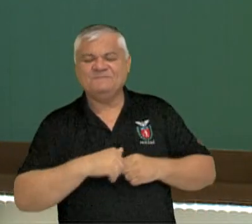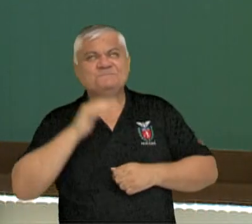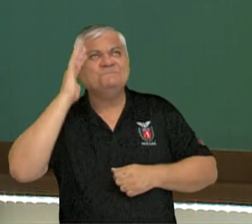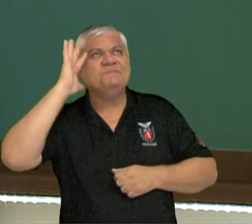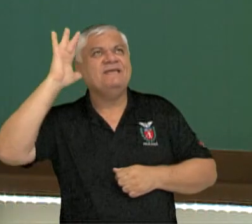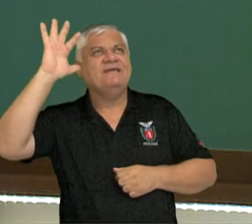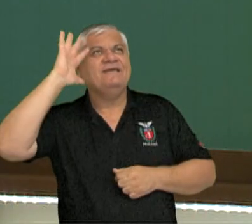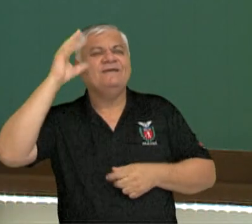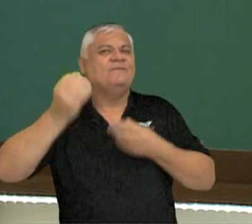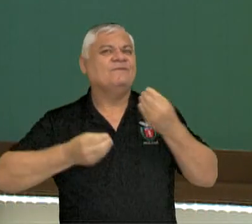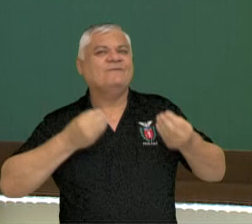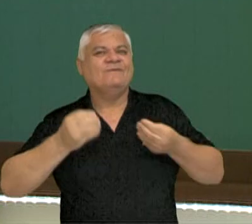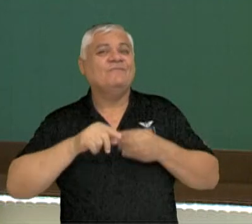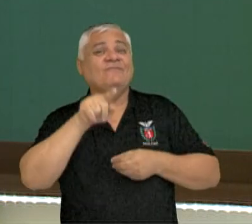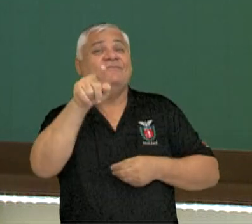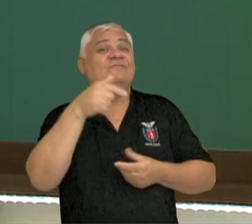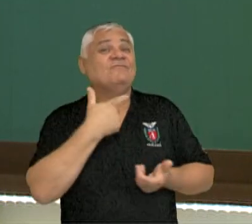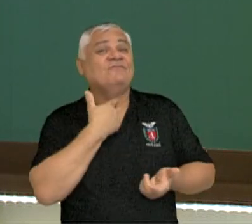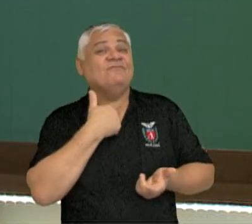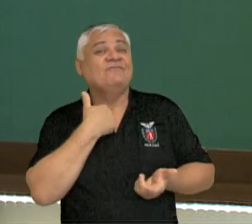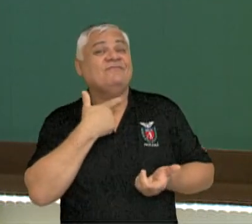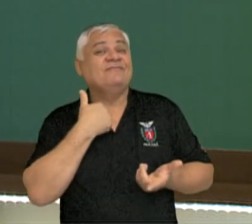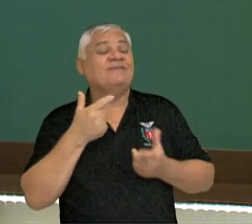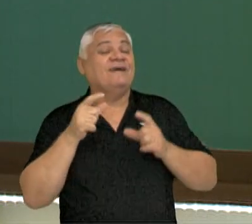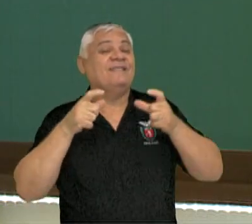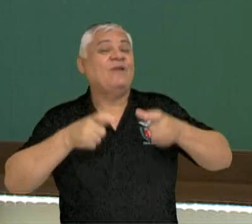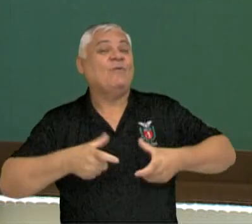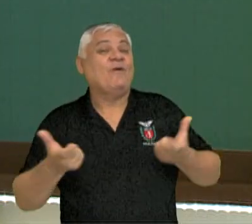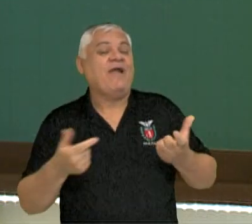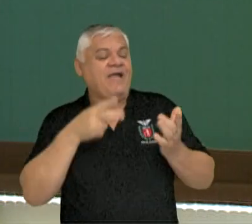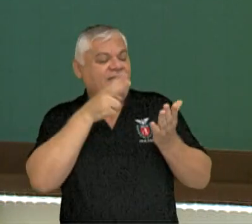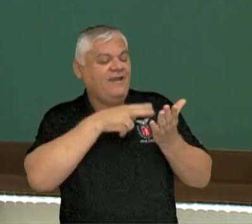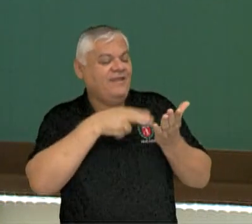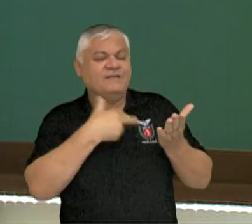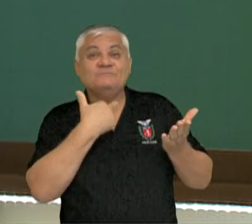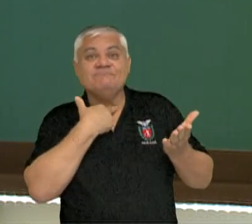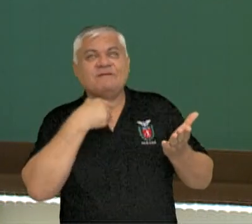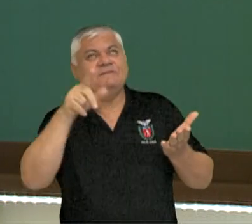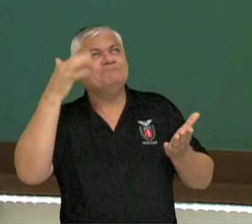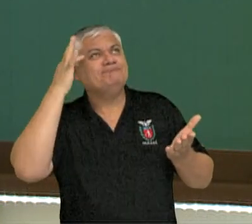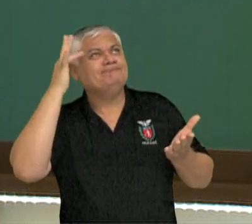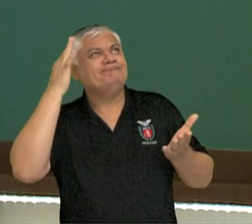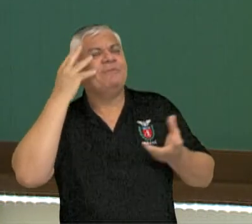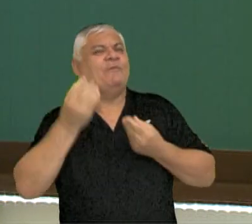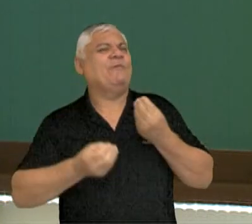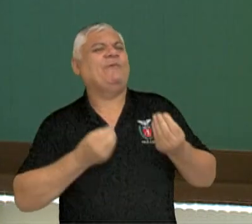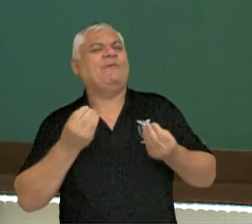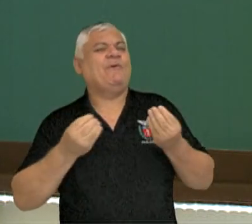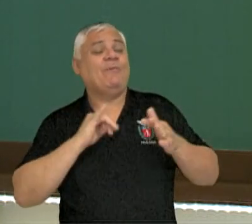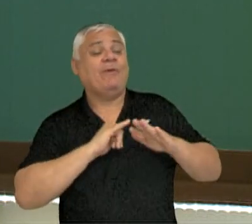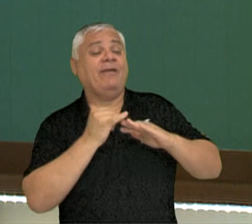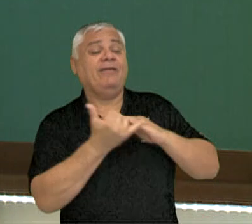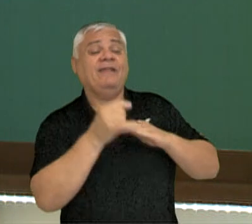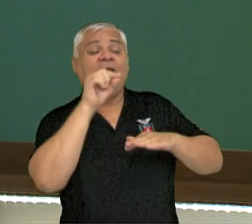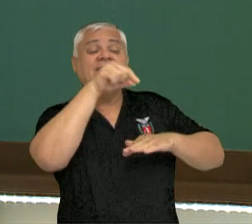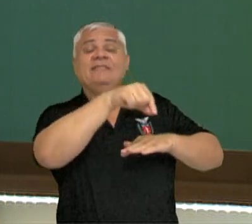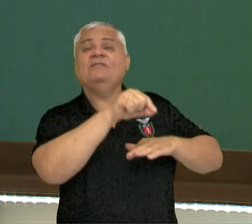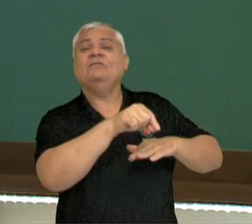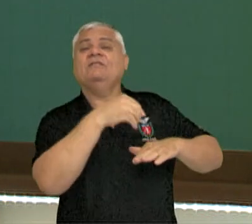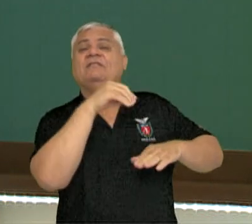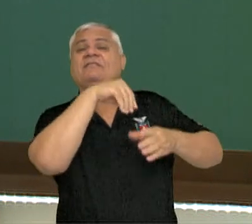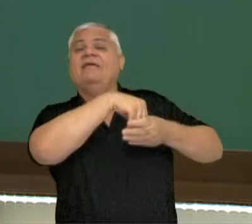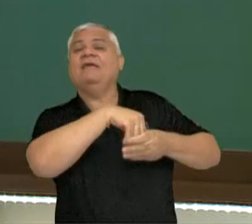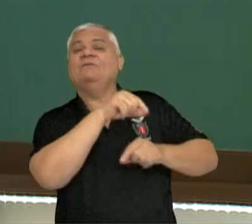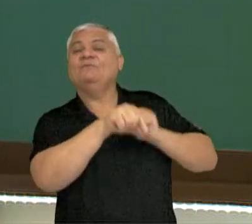Imaginem também, né, caso vocês não tenham oportunidade agora de ler este livro, imaginem como poderia ser essa ilha, né, faz